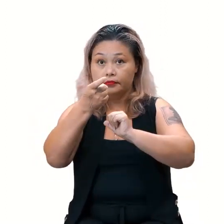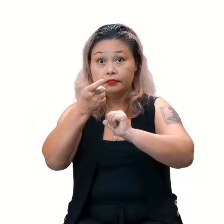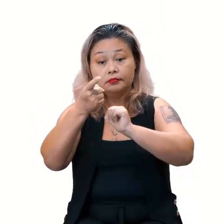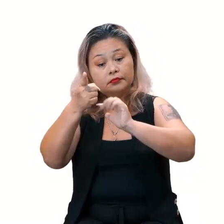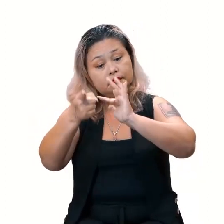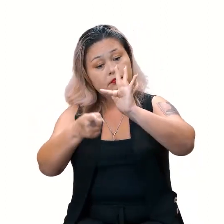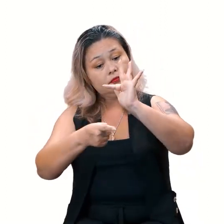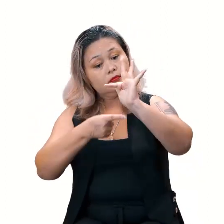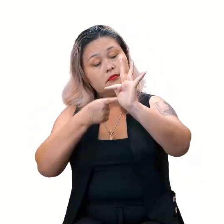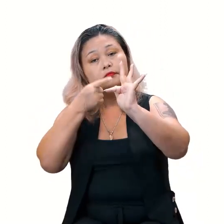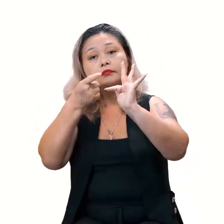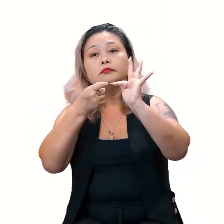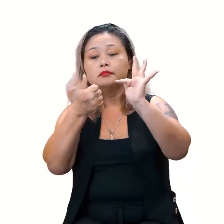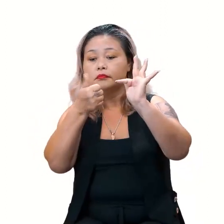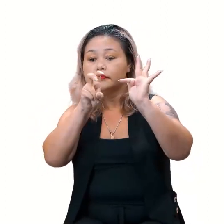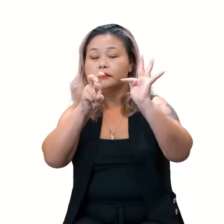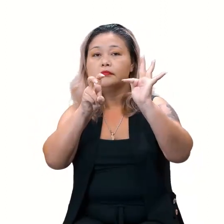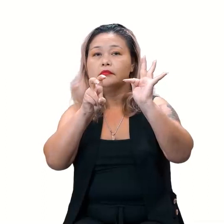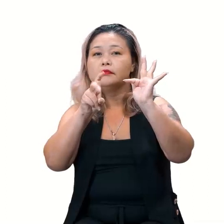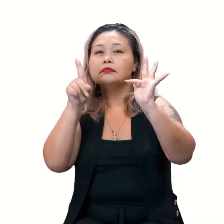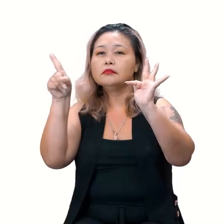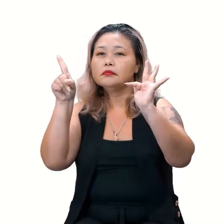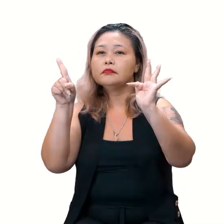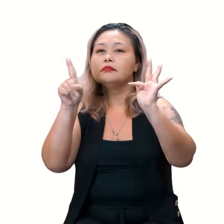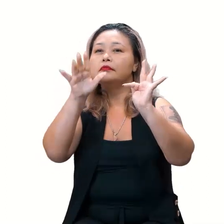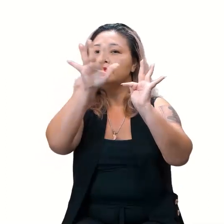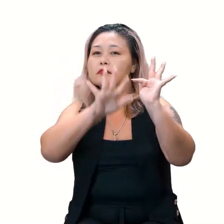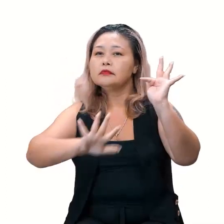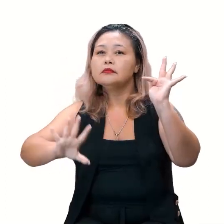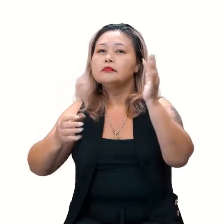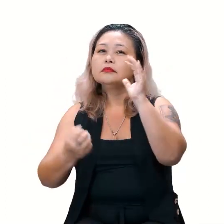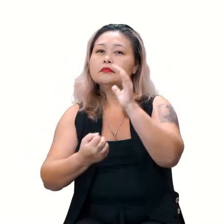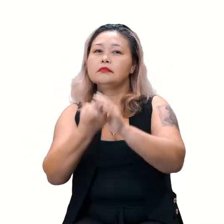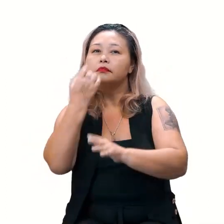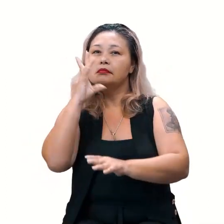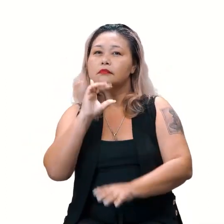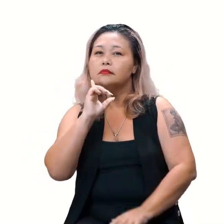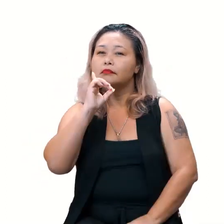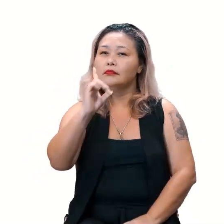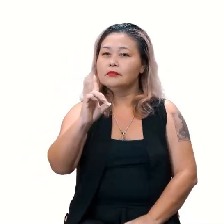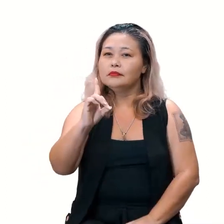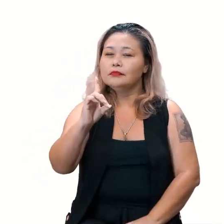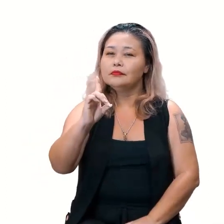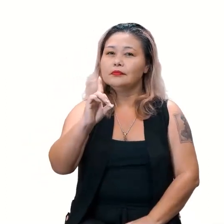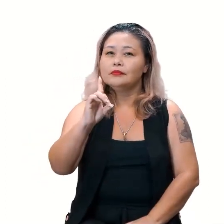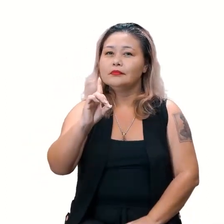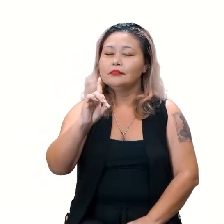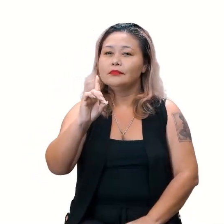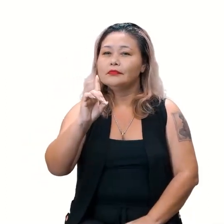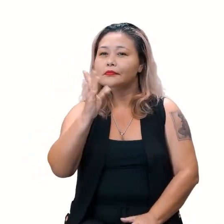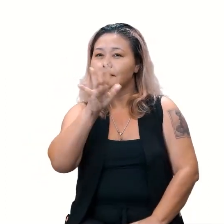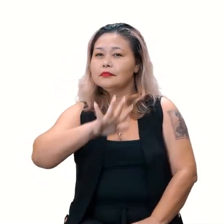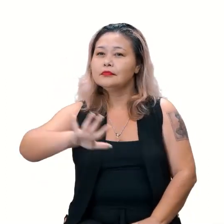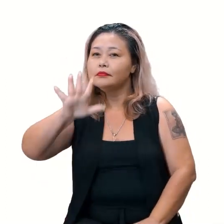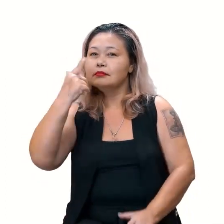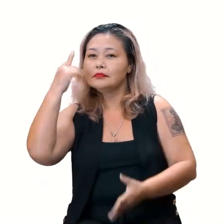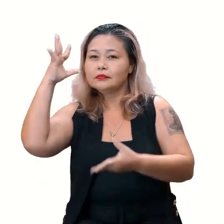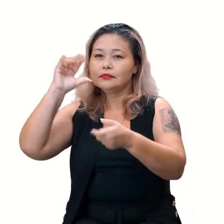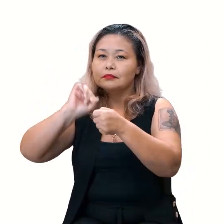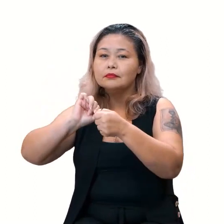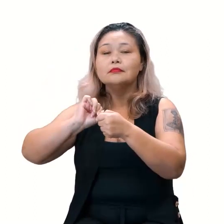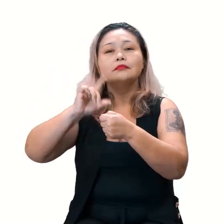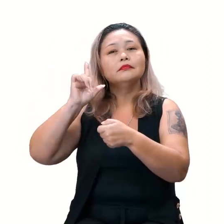o 15. Você percebeu que lá na função original nós usamos o D para indicar a parte intuitiva, que